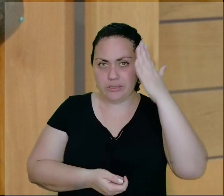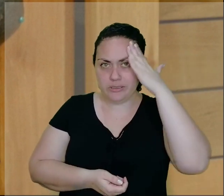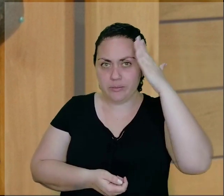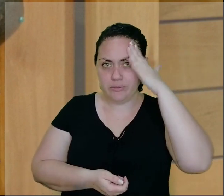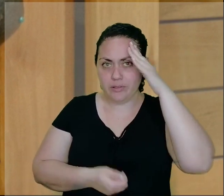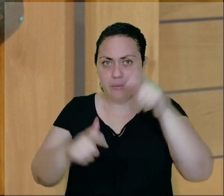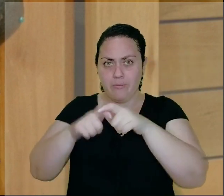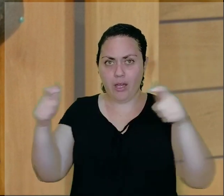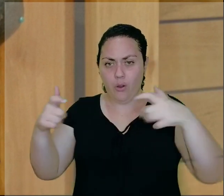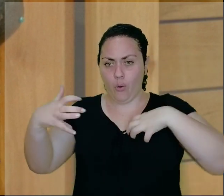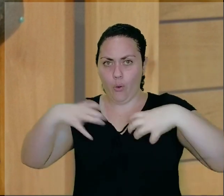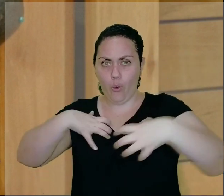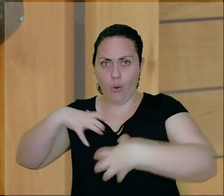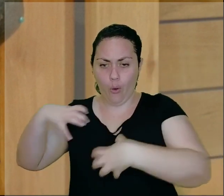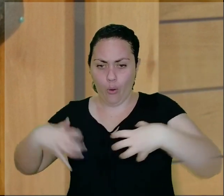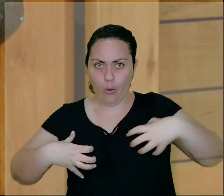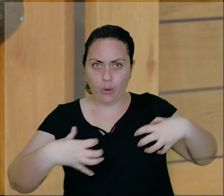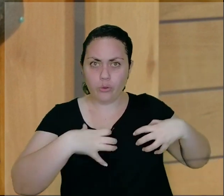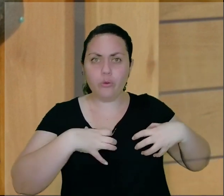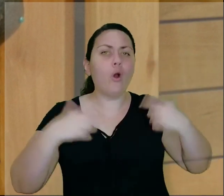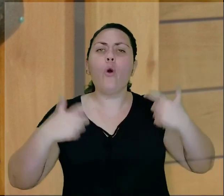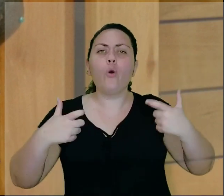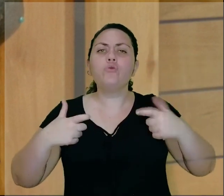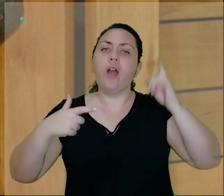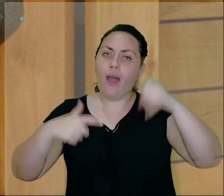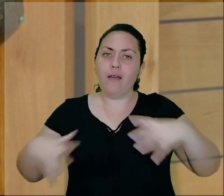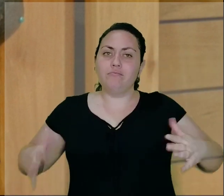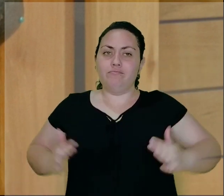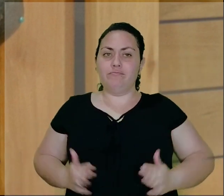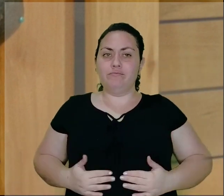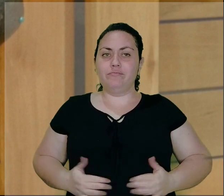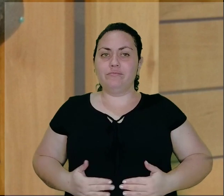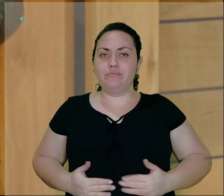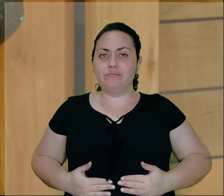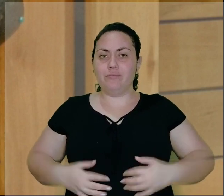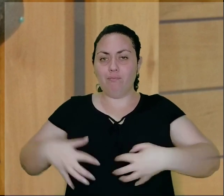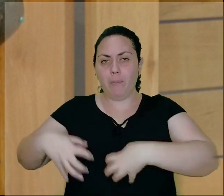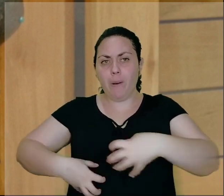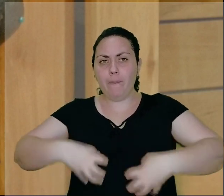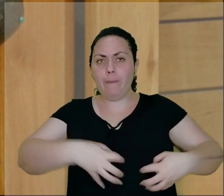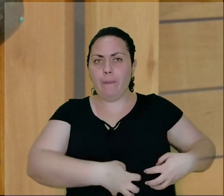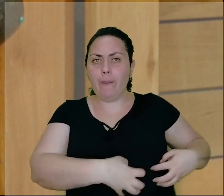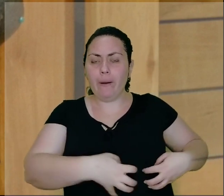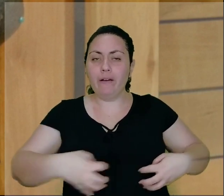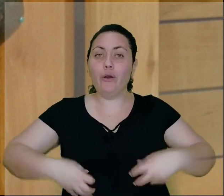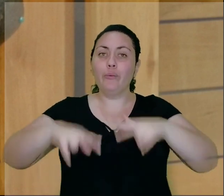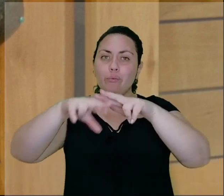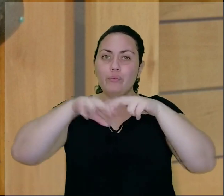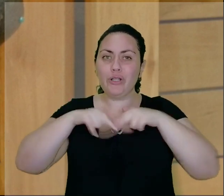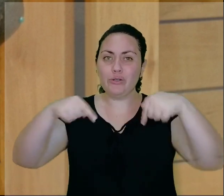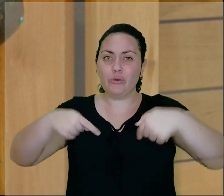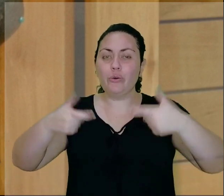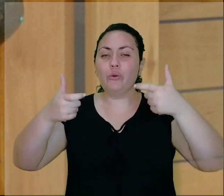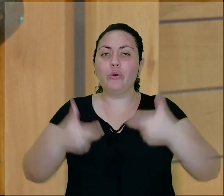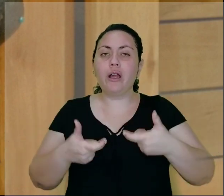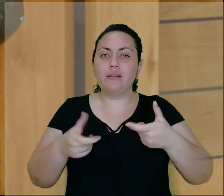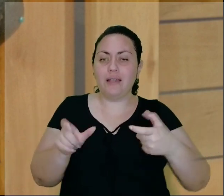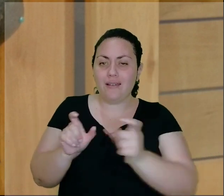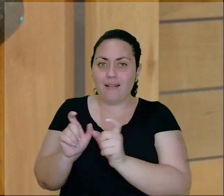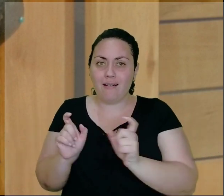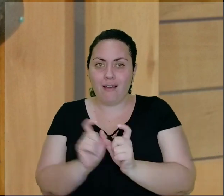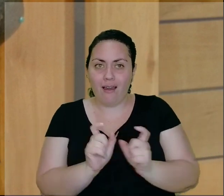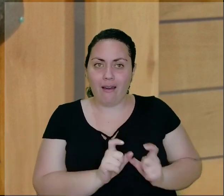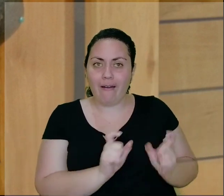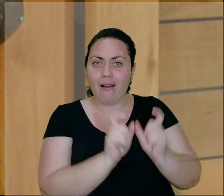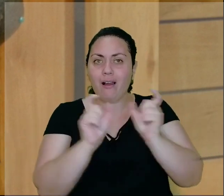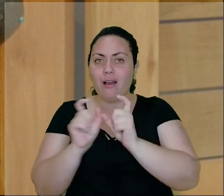sabia que a maioria dos órgãos se localizam no abdômen? É por isso que nessa região do nosso corpo, o encaixe se